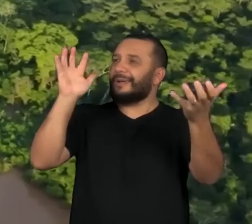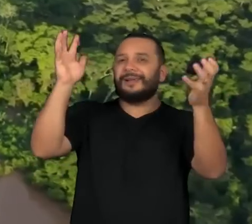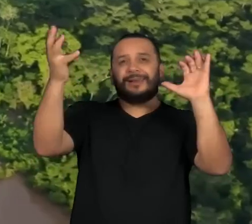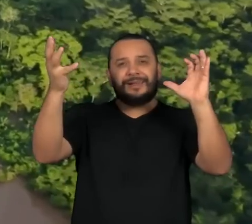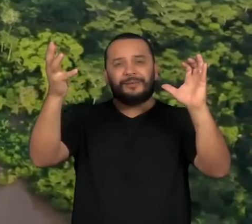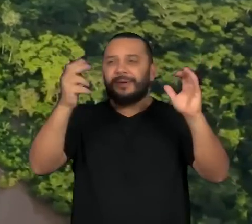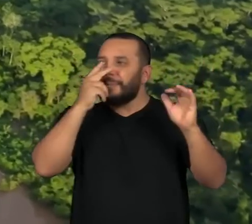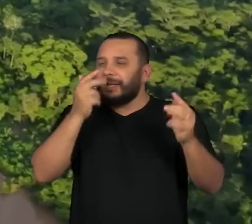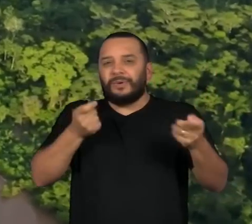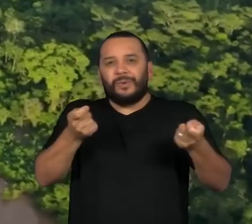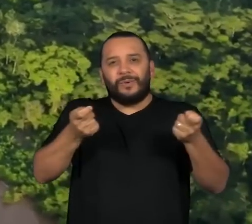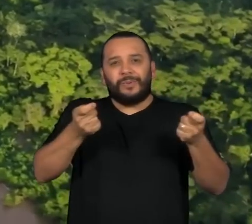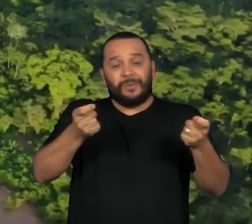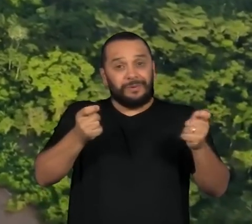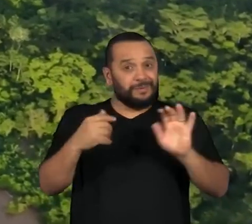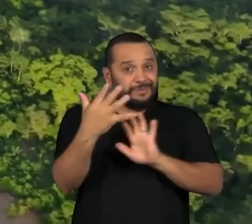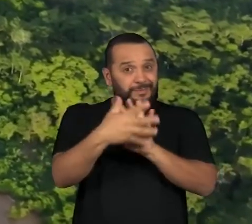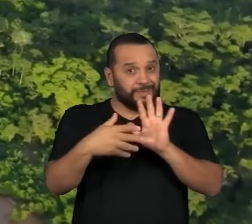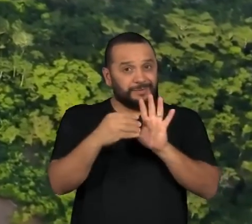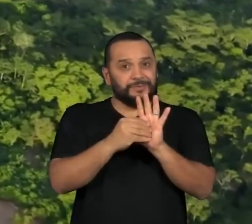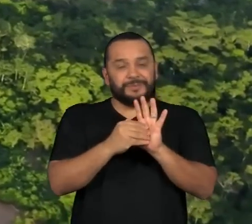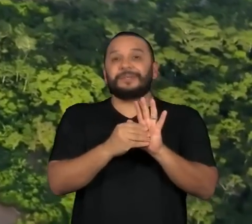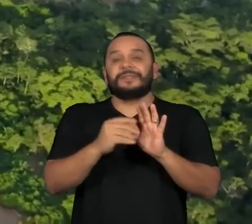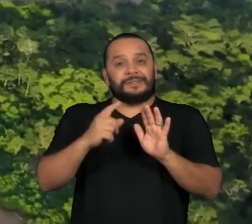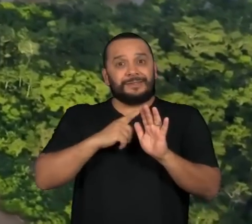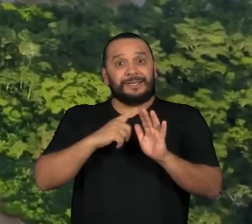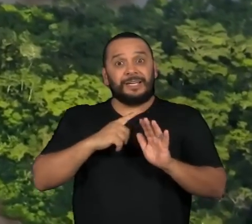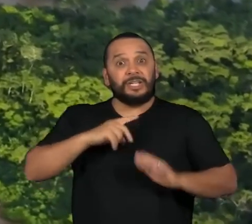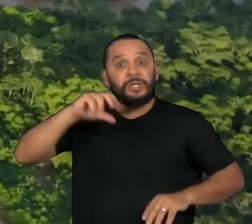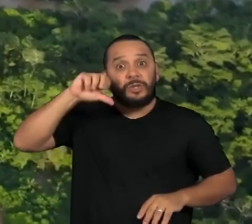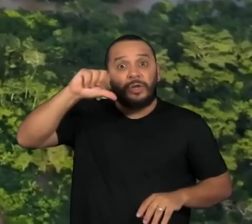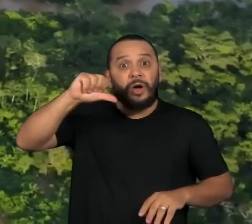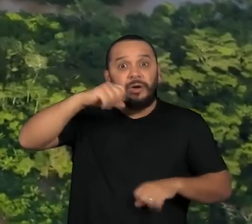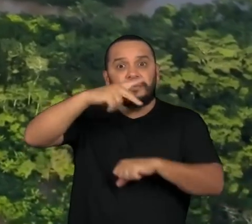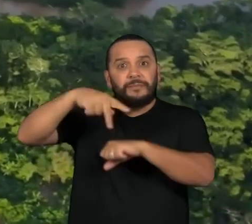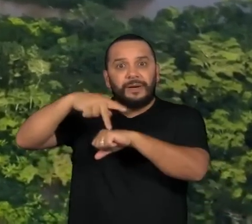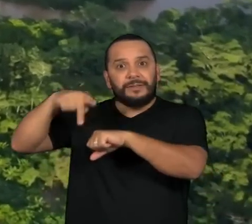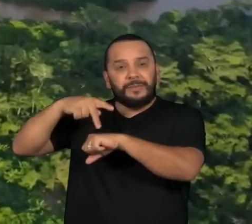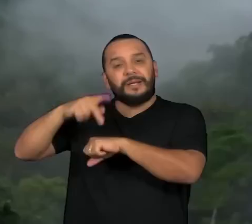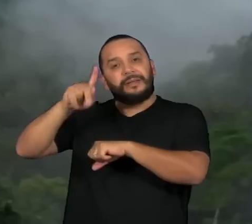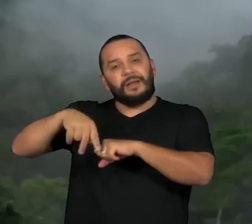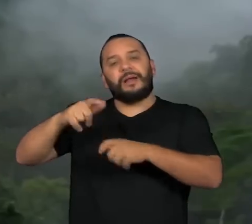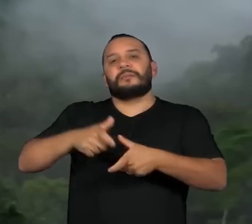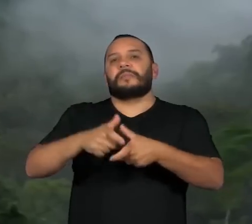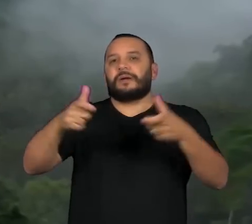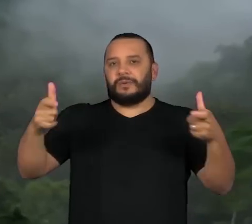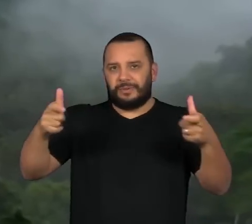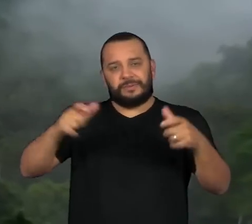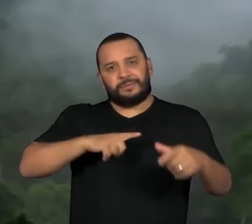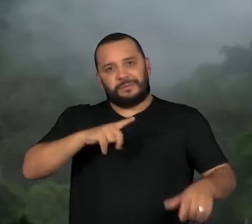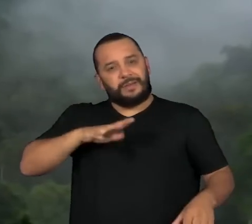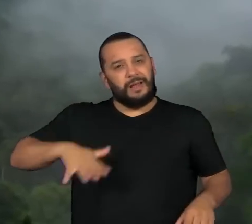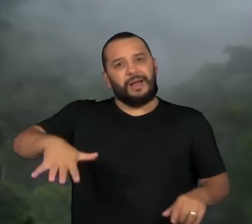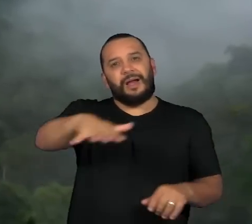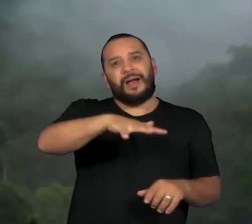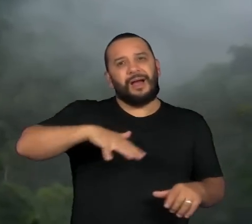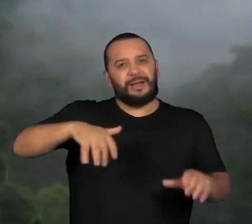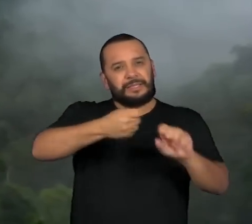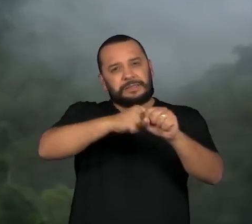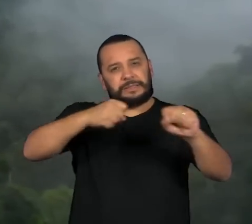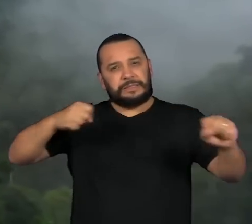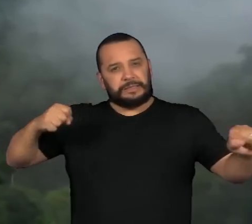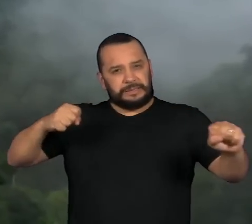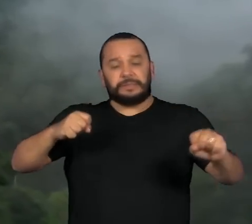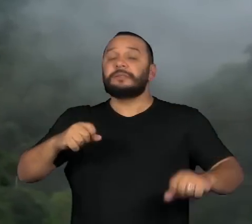global. A Amazônia, que se estende por 9 países, é a maior delas. A área mais extensa, cerca